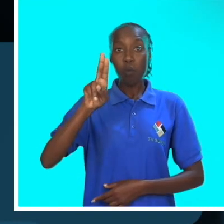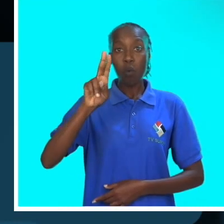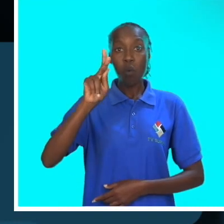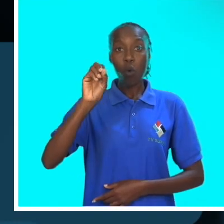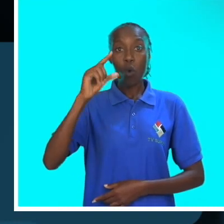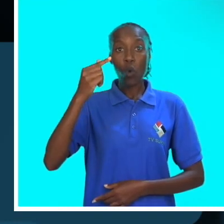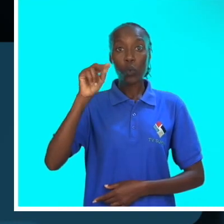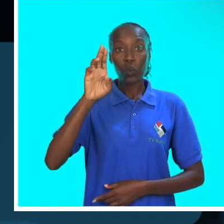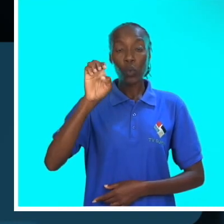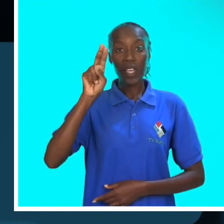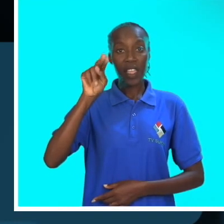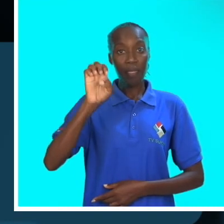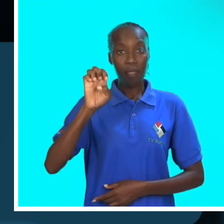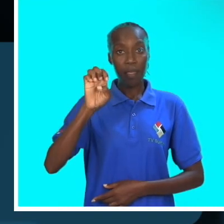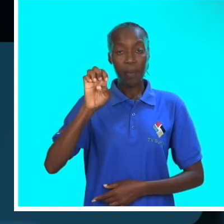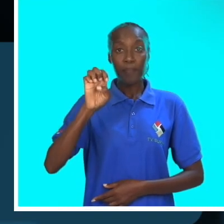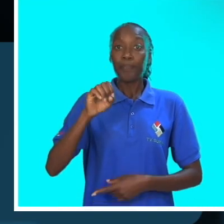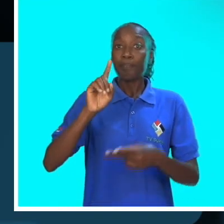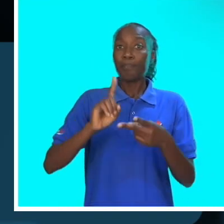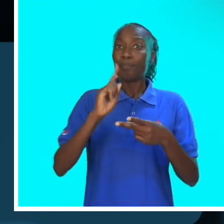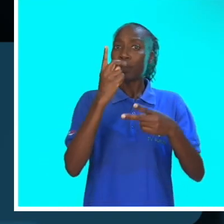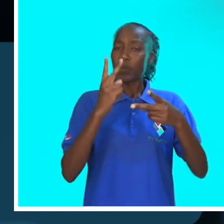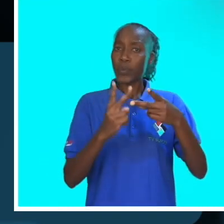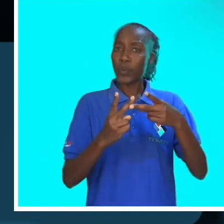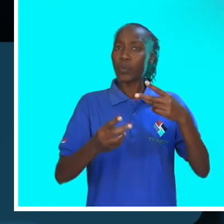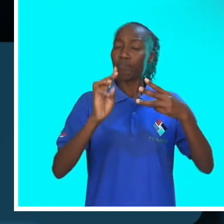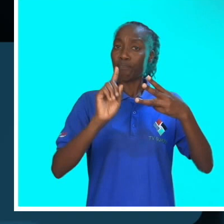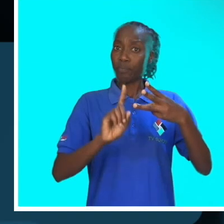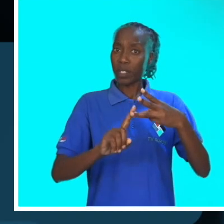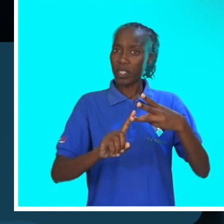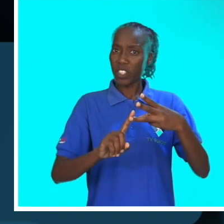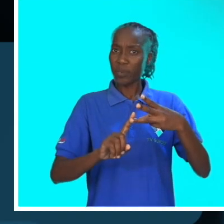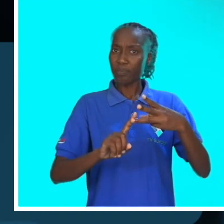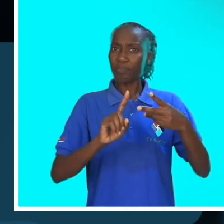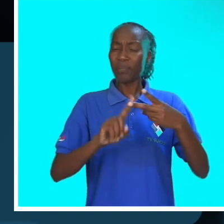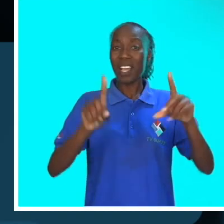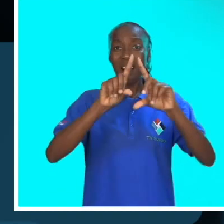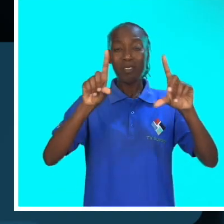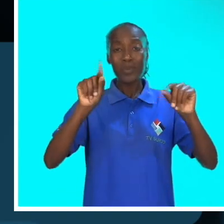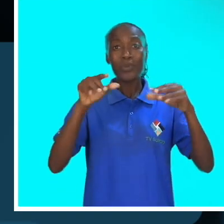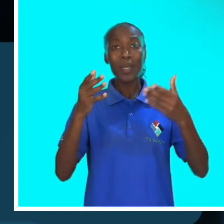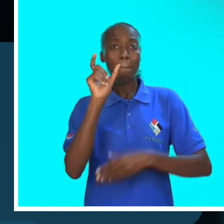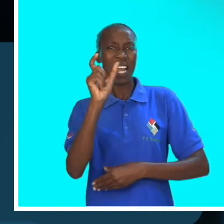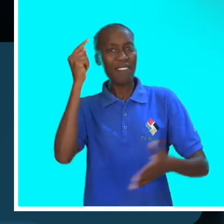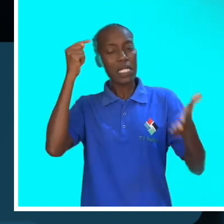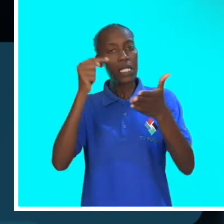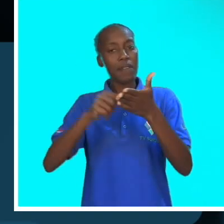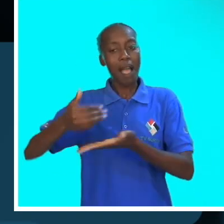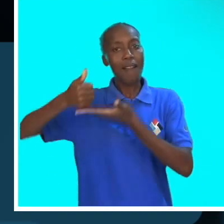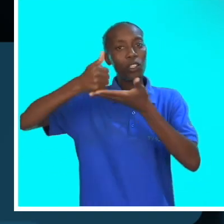foi uma que se chama Molokoteni Moana. Foram 3. Molokoteni